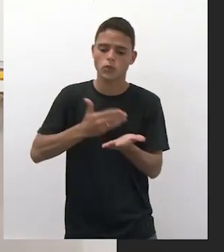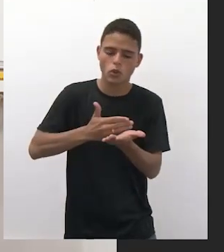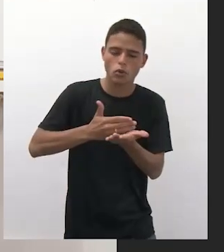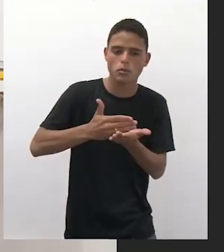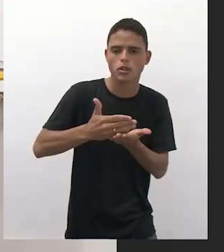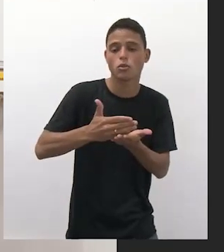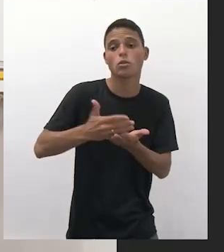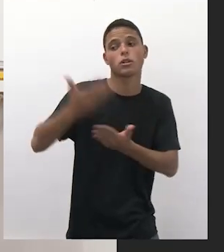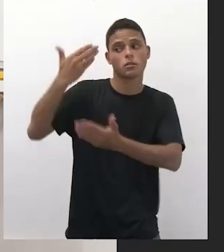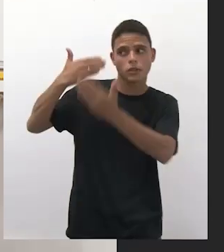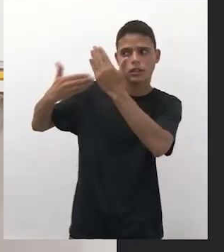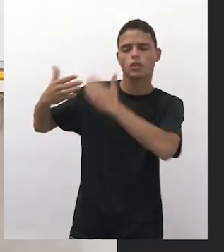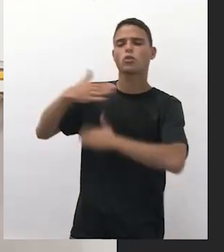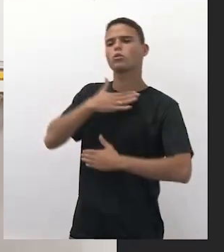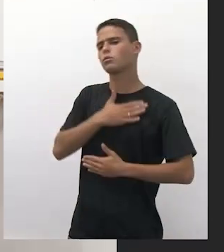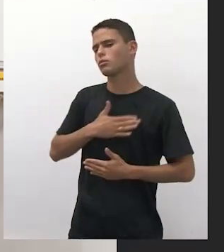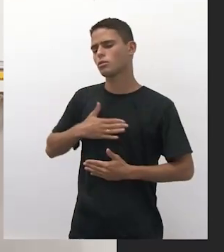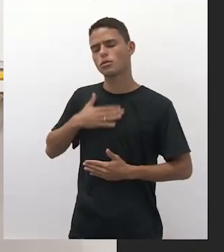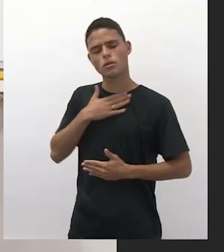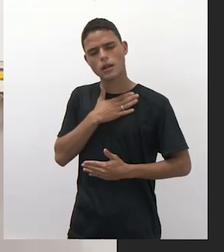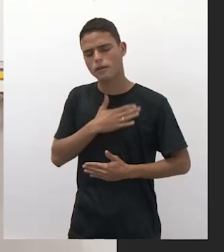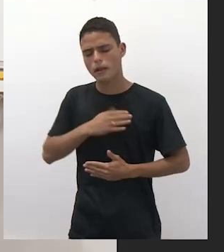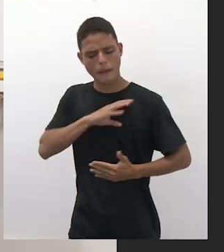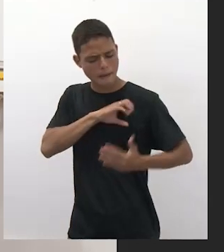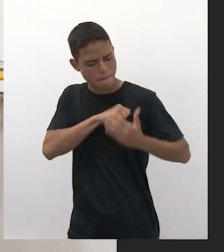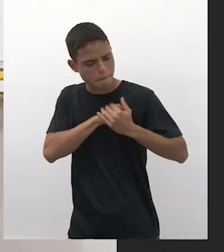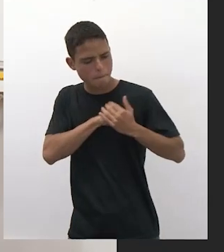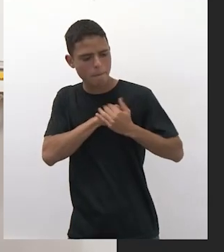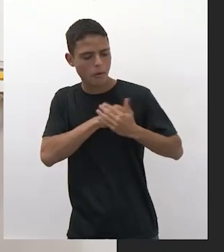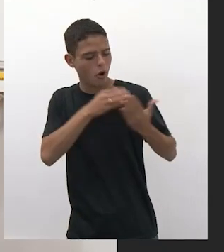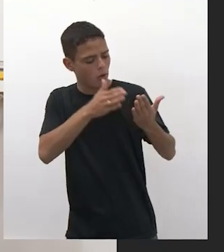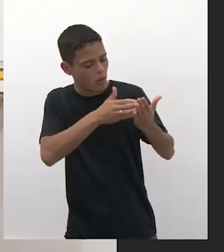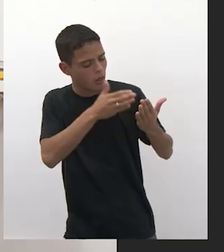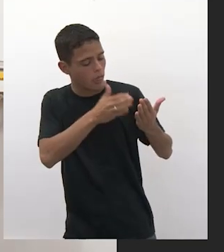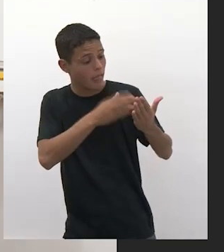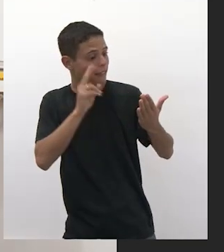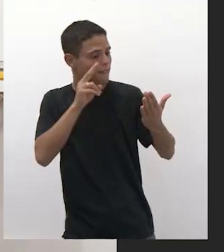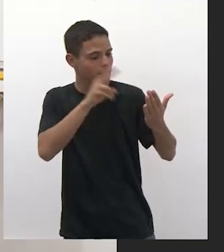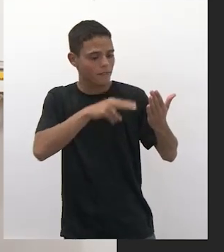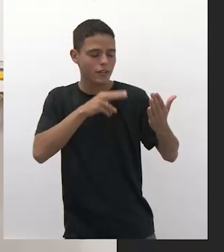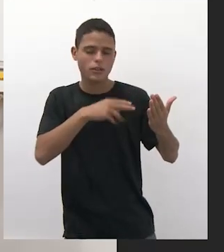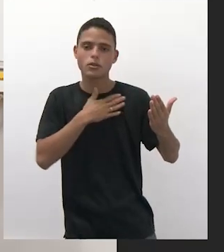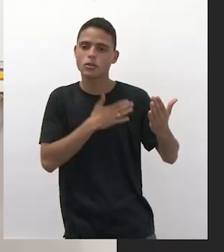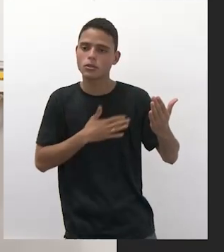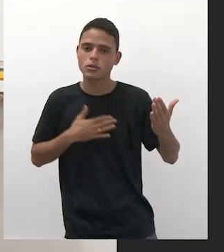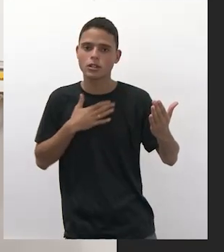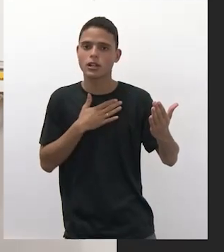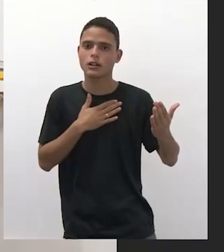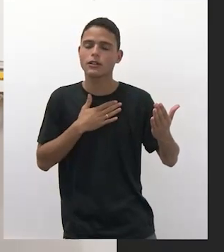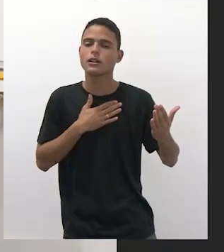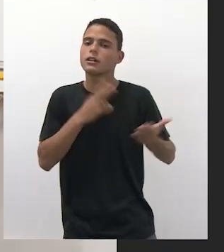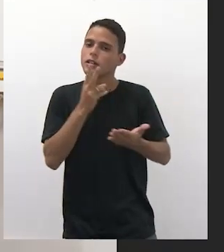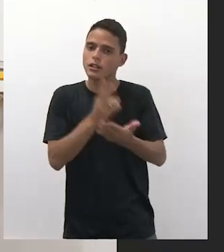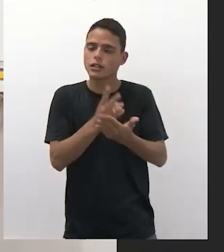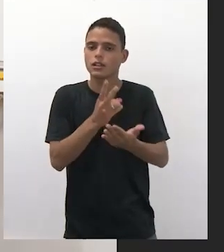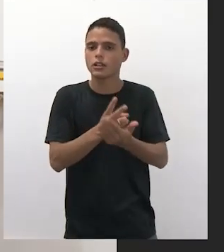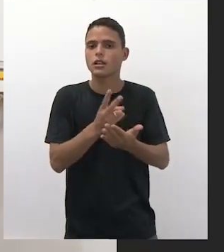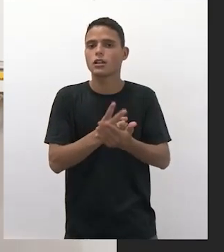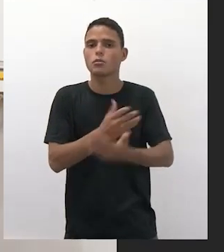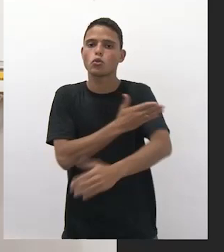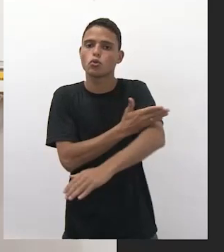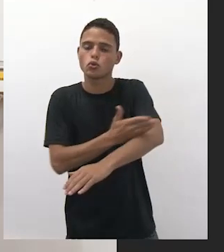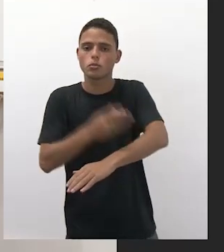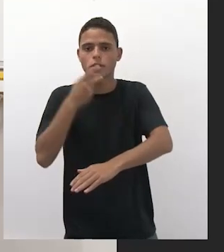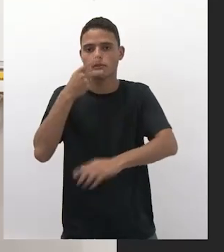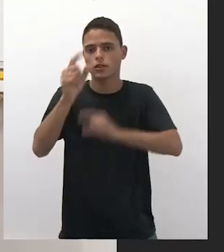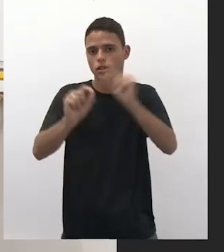livros, né? Eu falo que quando a gente faz o que a gente gosta, não tem como dar